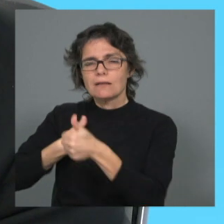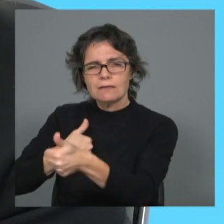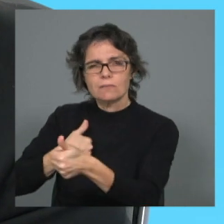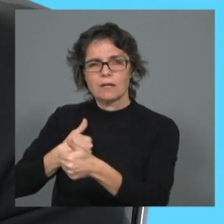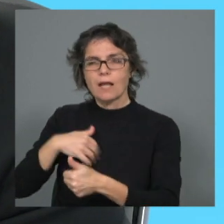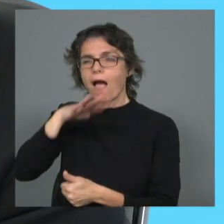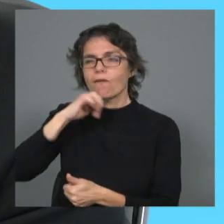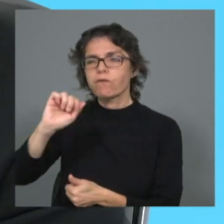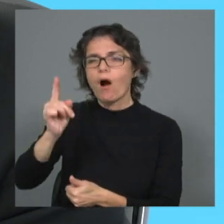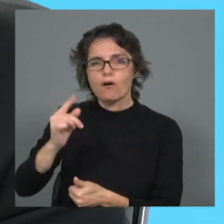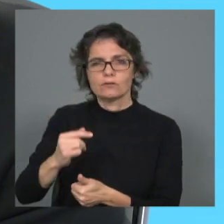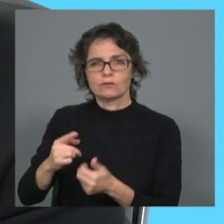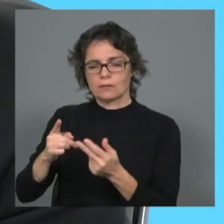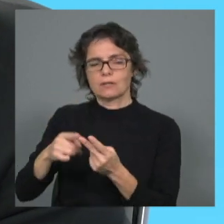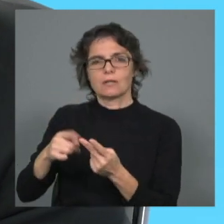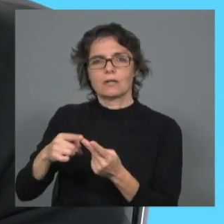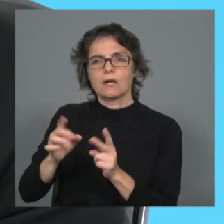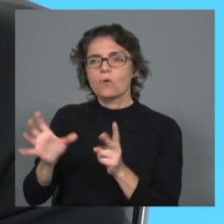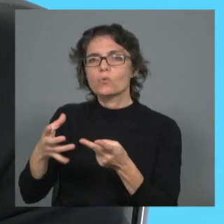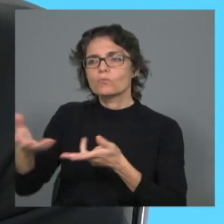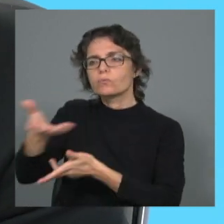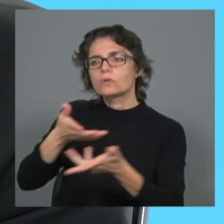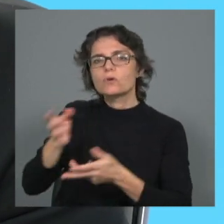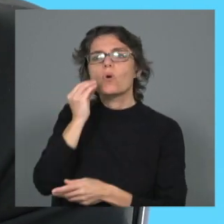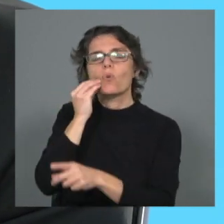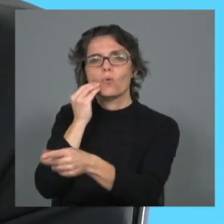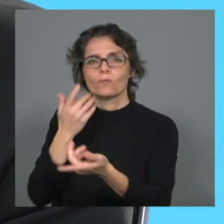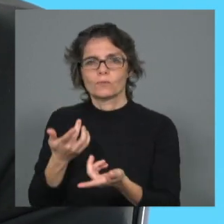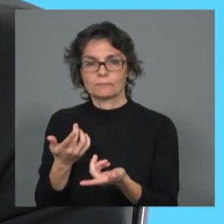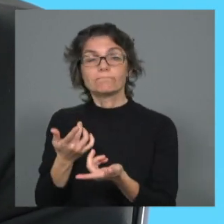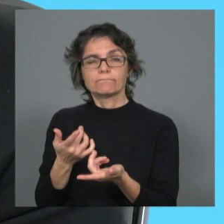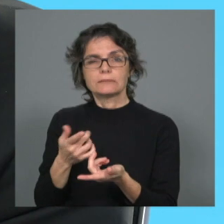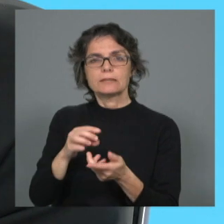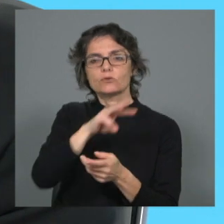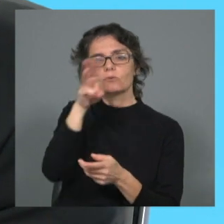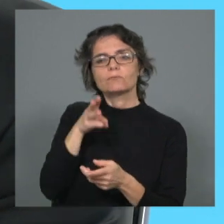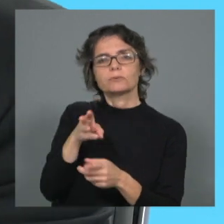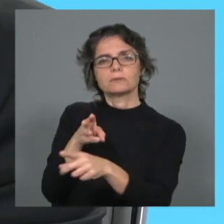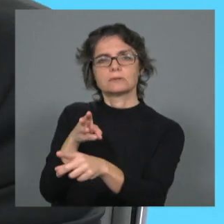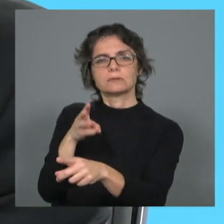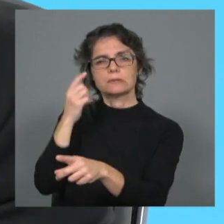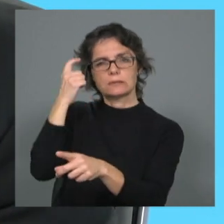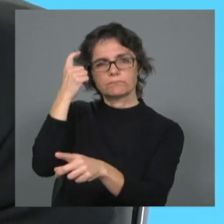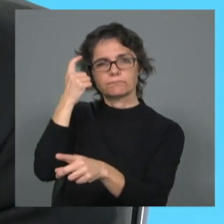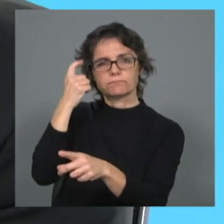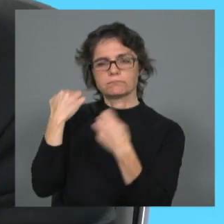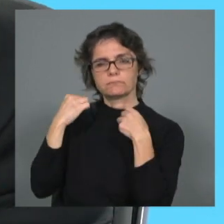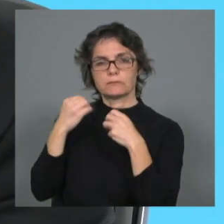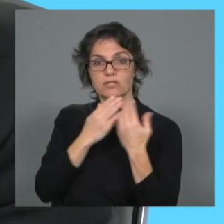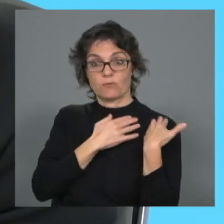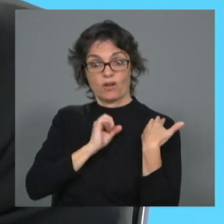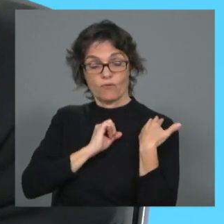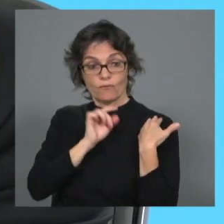visão fundamental, uma dimensão fundamental para, digamos assim, que o homem que é um atleta